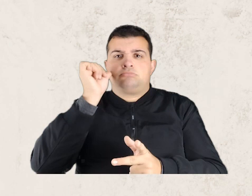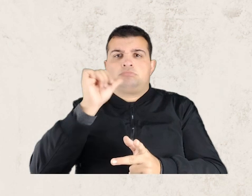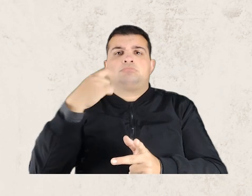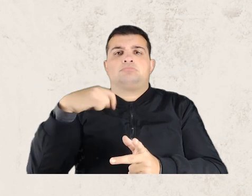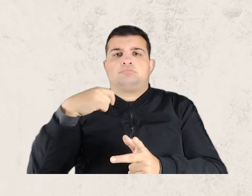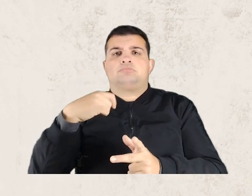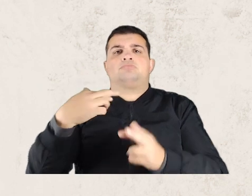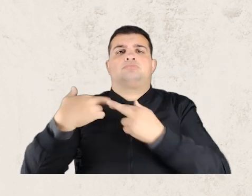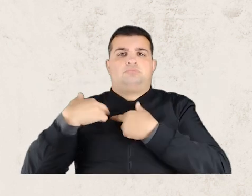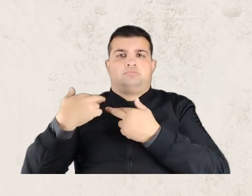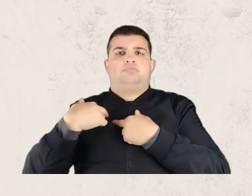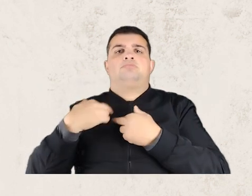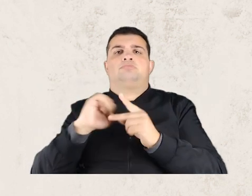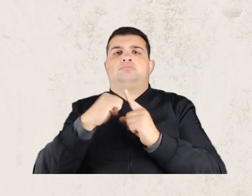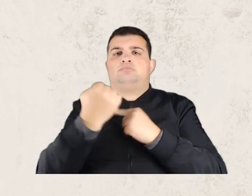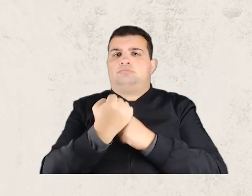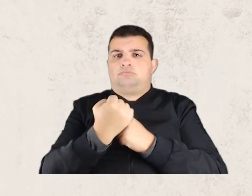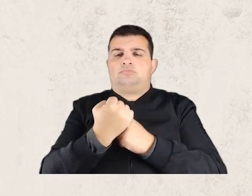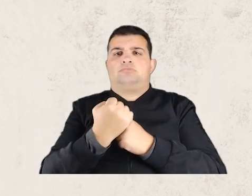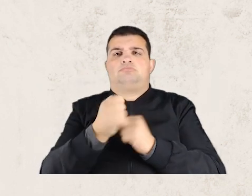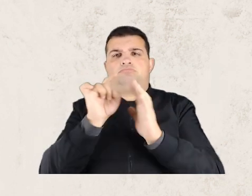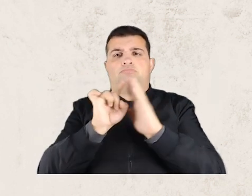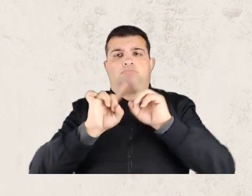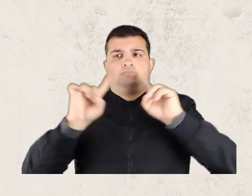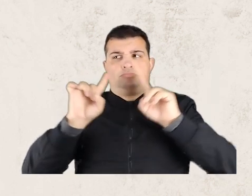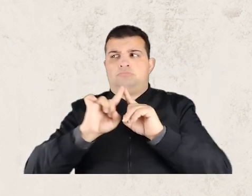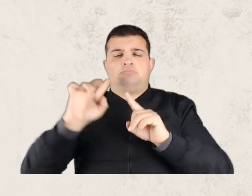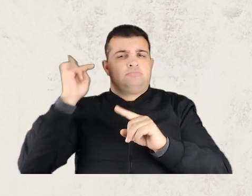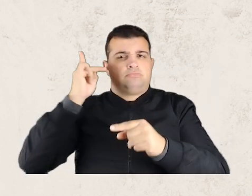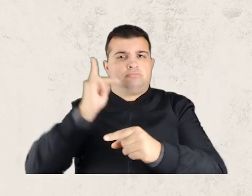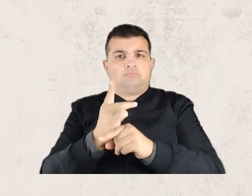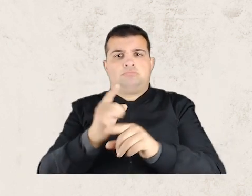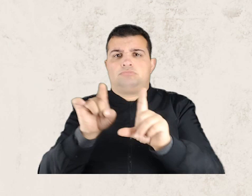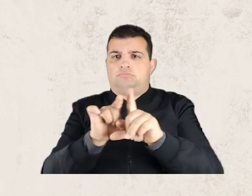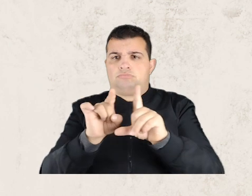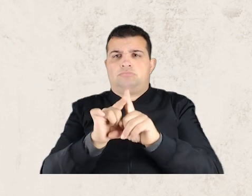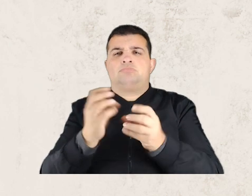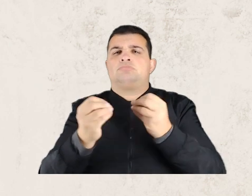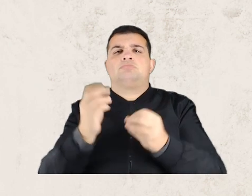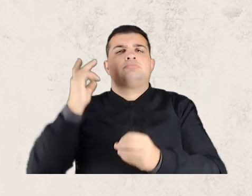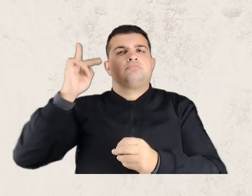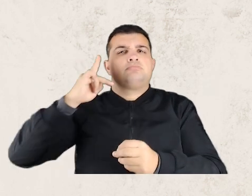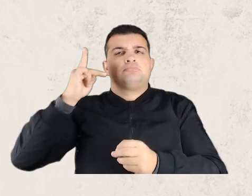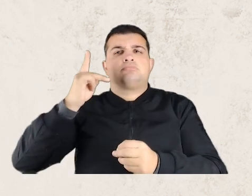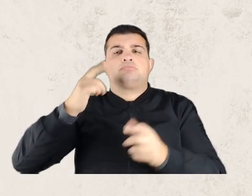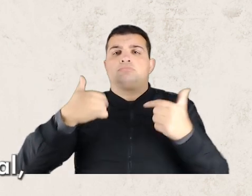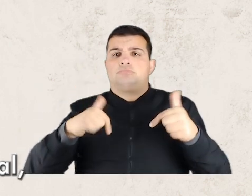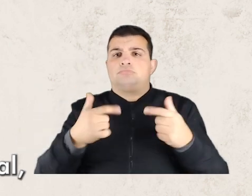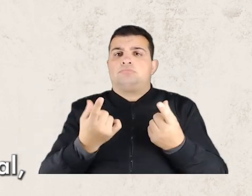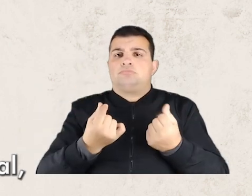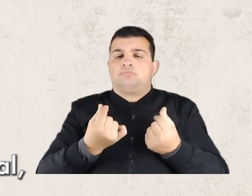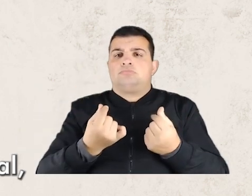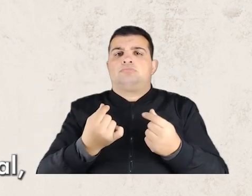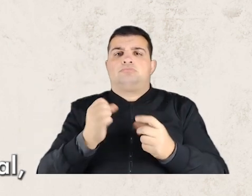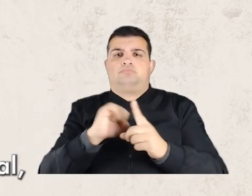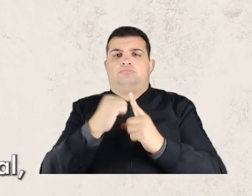e a qualidade de vida das pessoas e das coletividades. Está lá, entre outras coisas, que as psicólogas e psicólogos devem